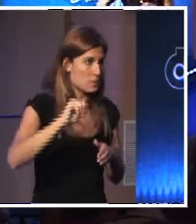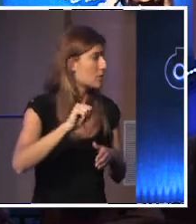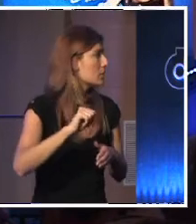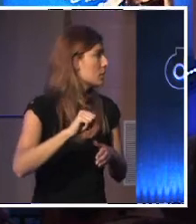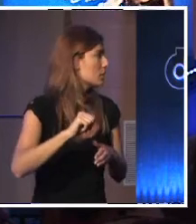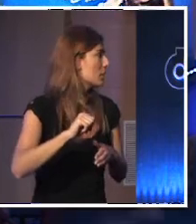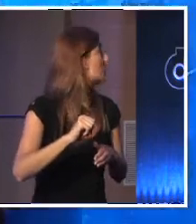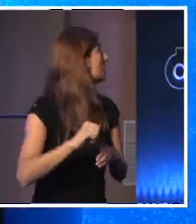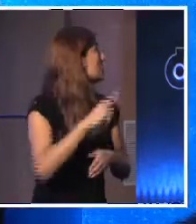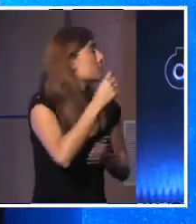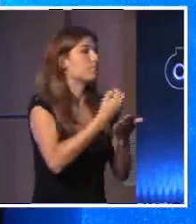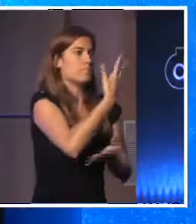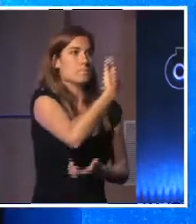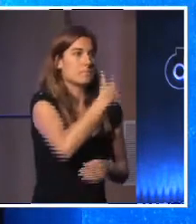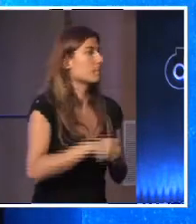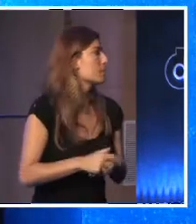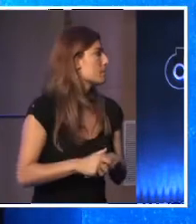passar?